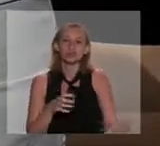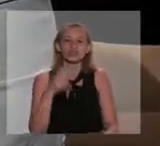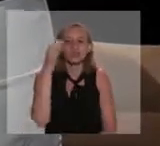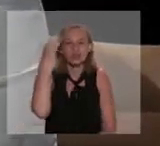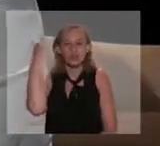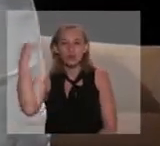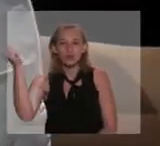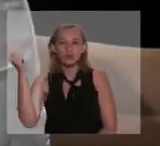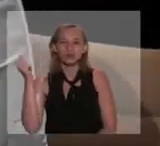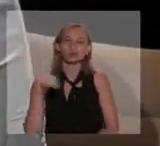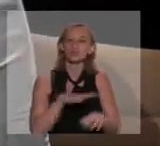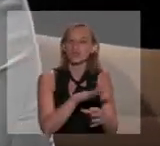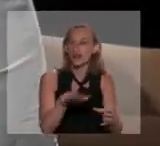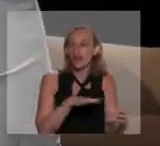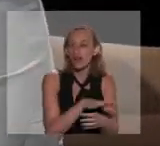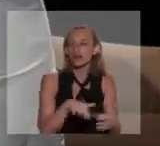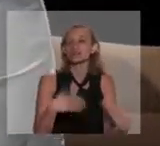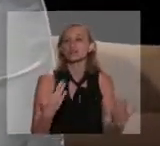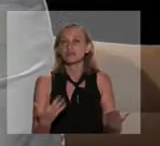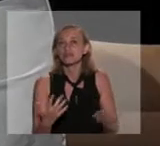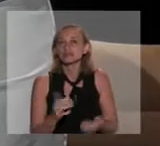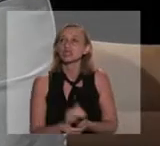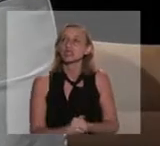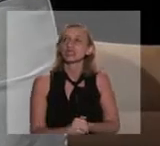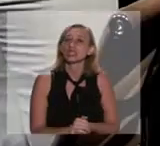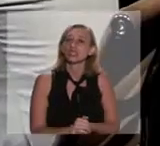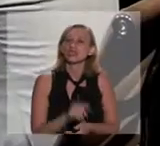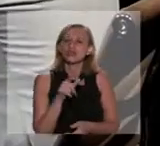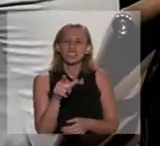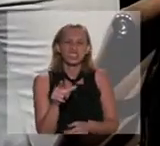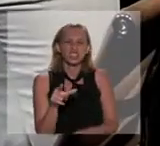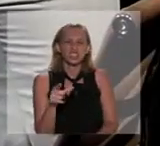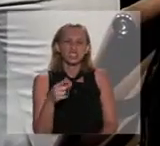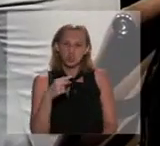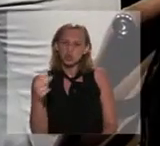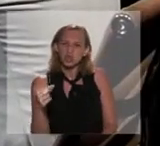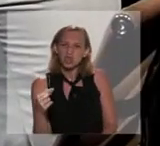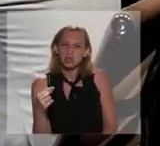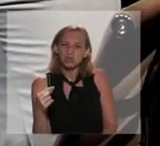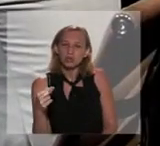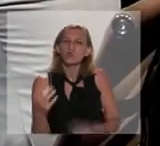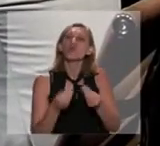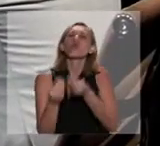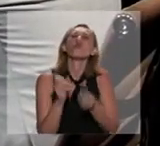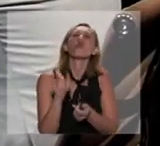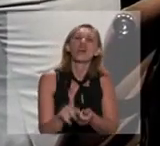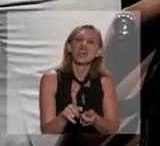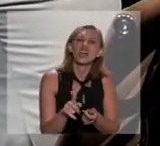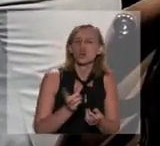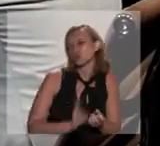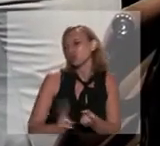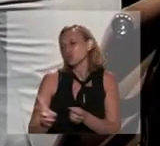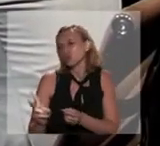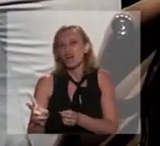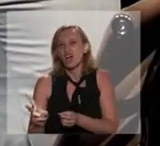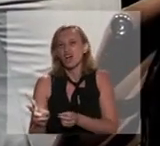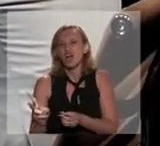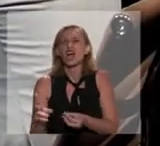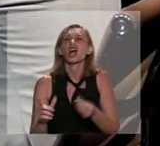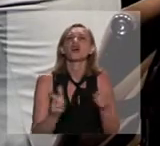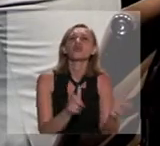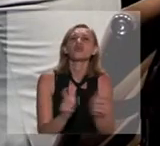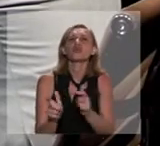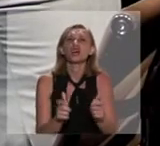virando cada vez mais uma referência nessa área, e você não escolheu isso. E como é que é?